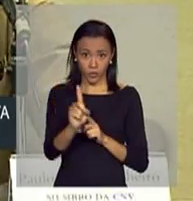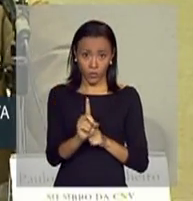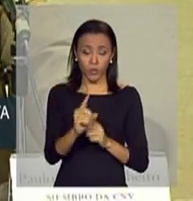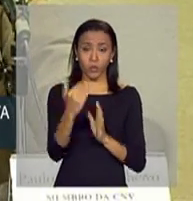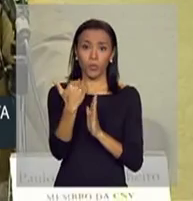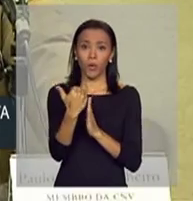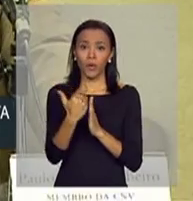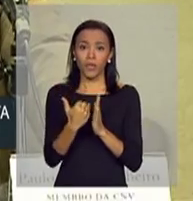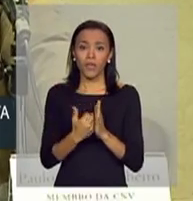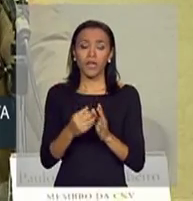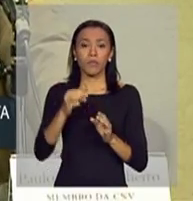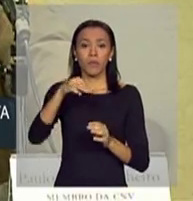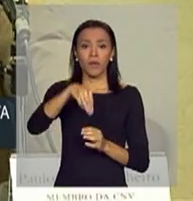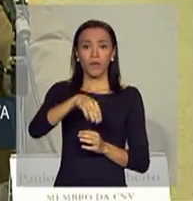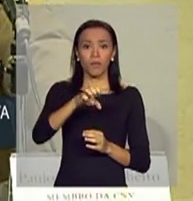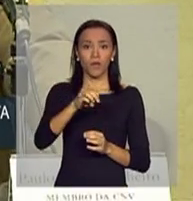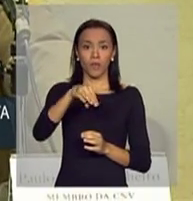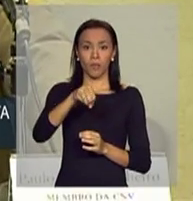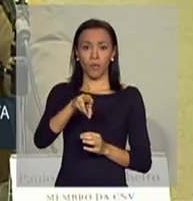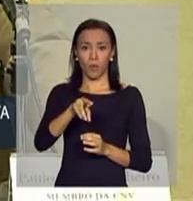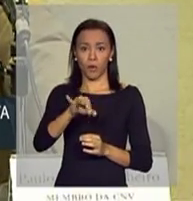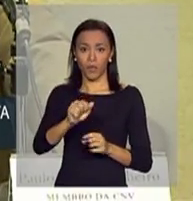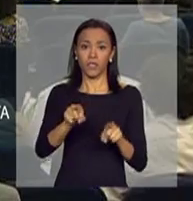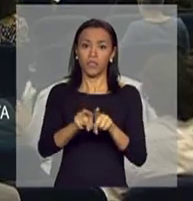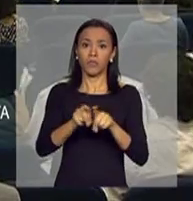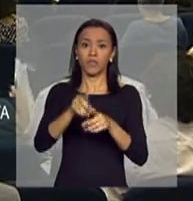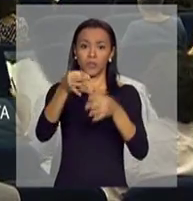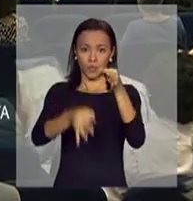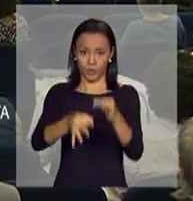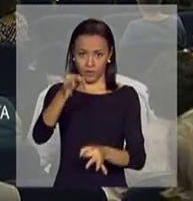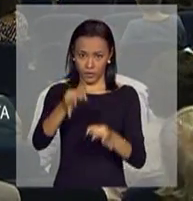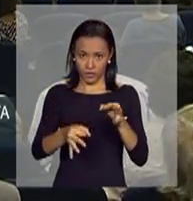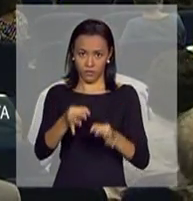Internacional de Justiça pela Transição.